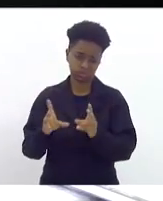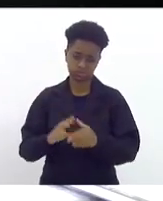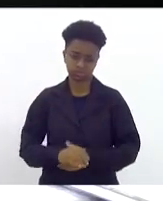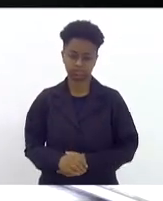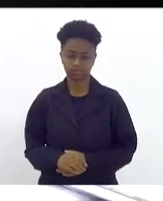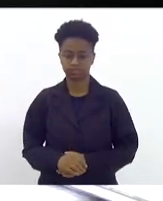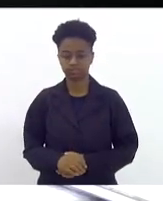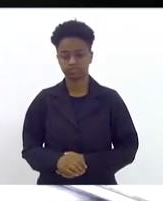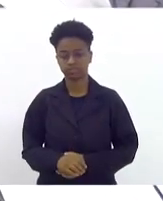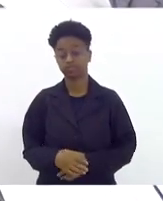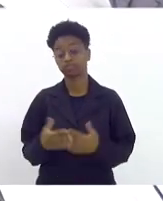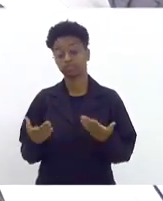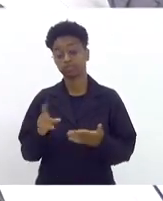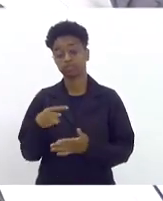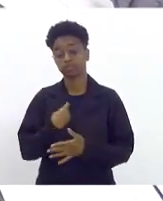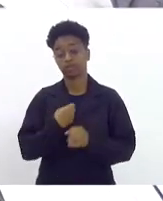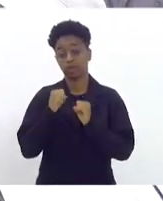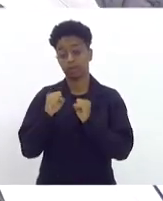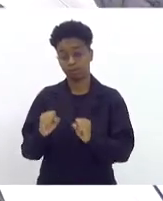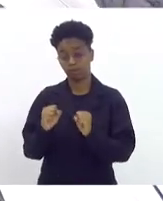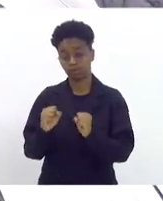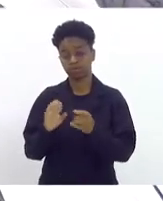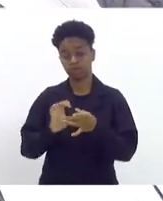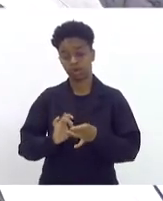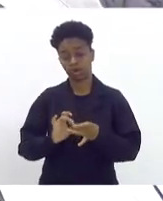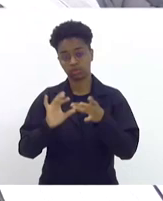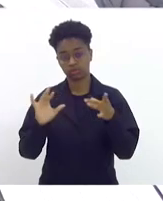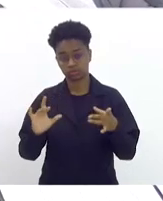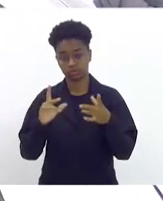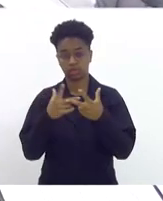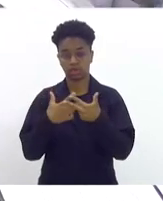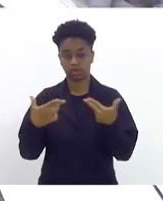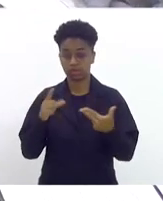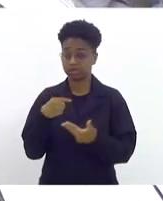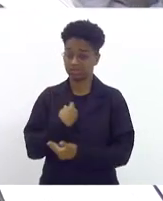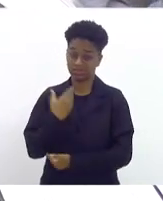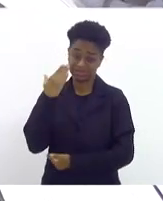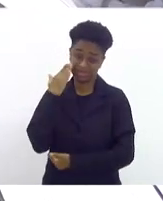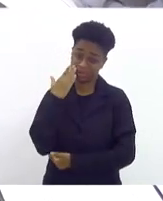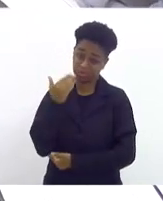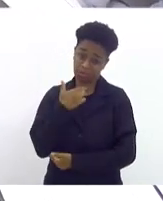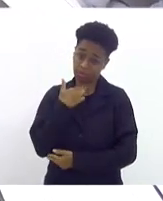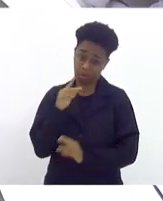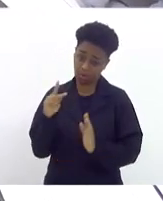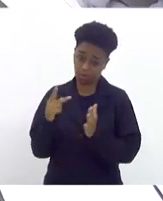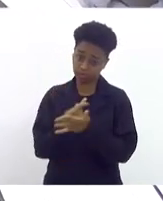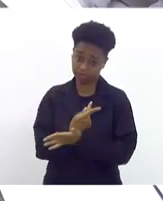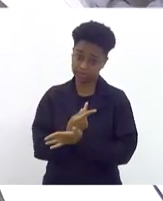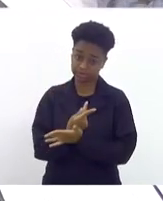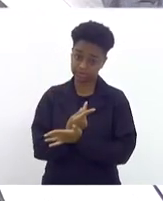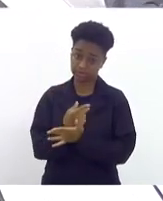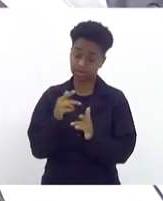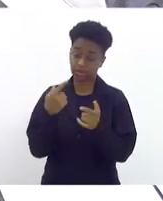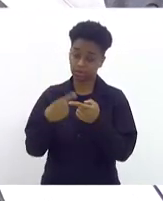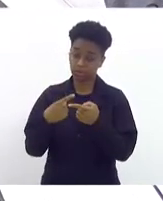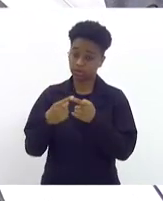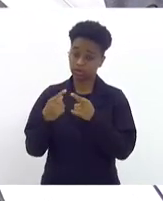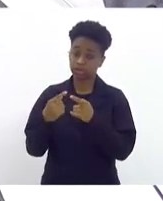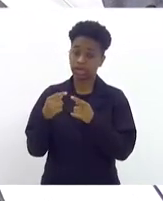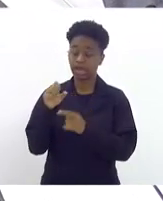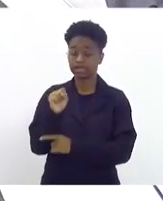então a gente pode autorizar algo quem sabe que não pode ser feito segundo Supremo porque